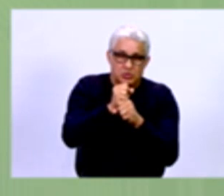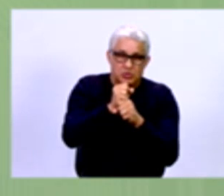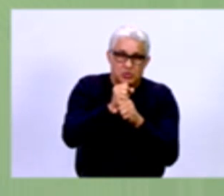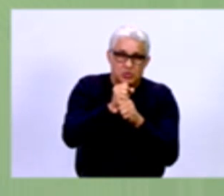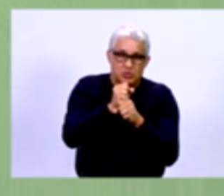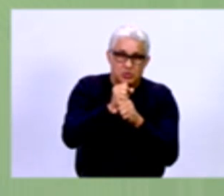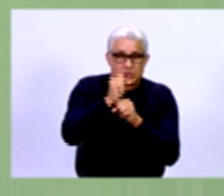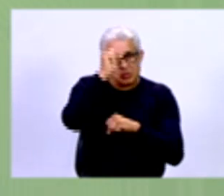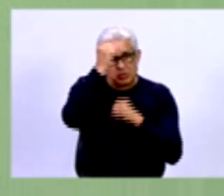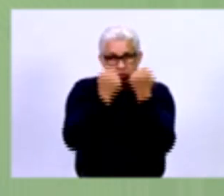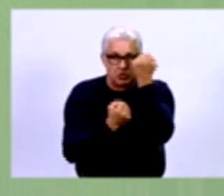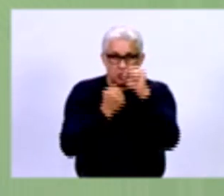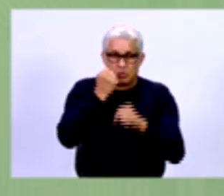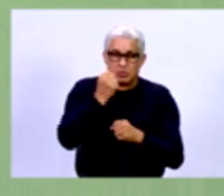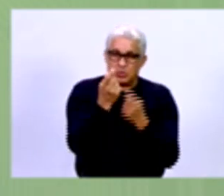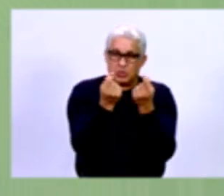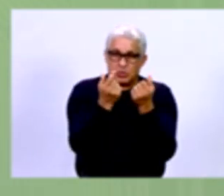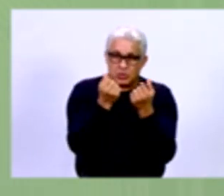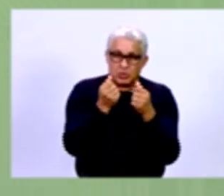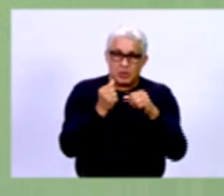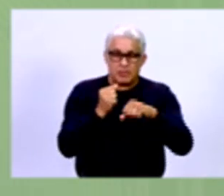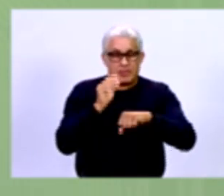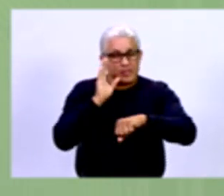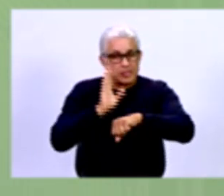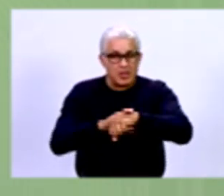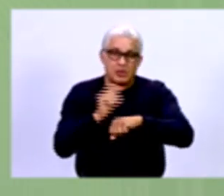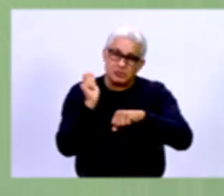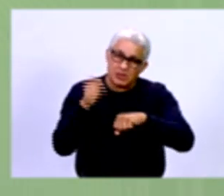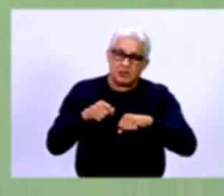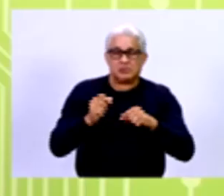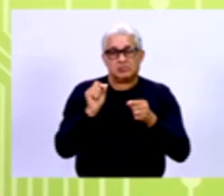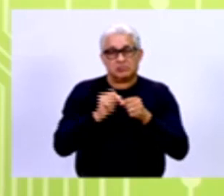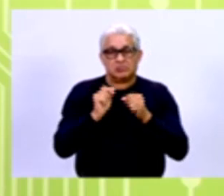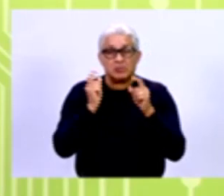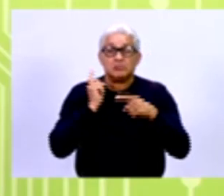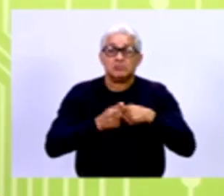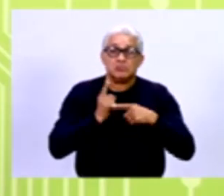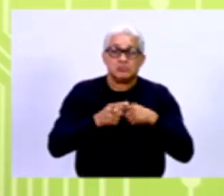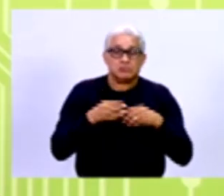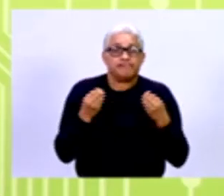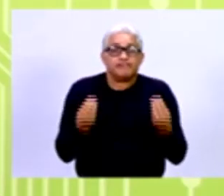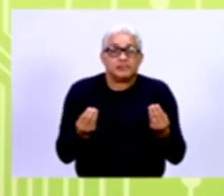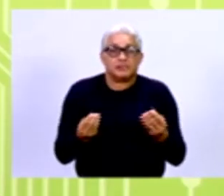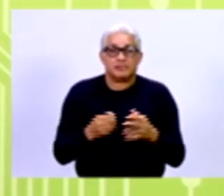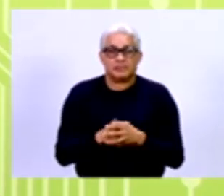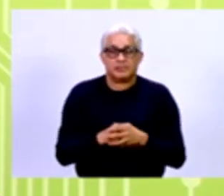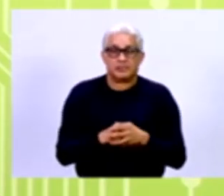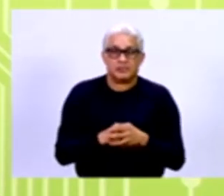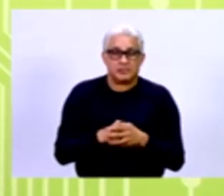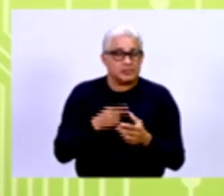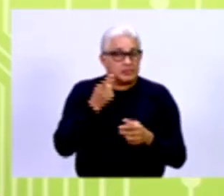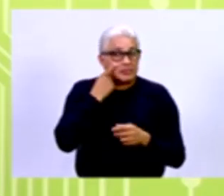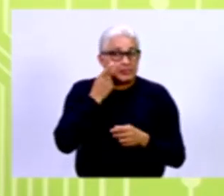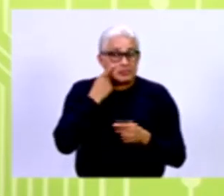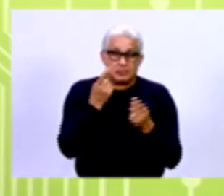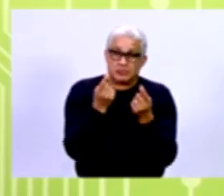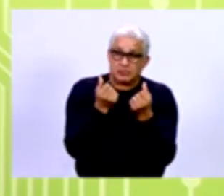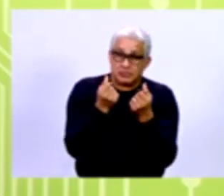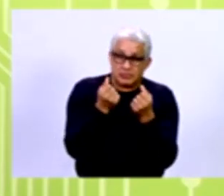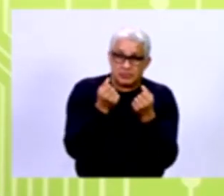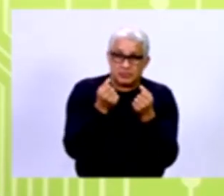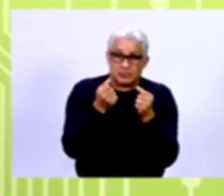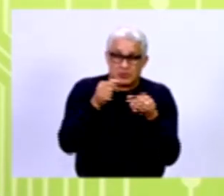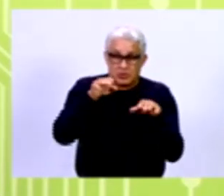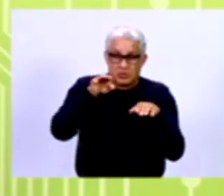determinado período de tempo. E isso é feito para quê? Ou por quê? Para observar se a economia se manteve